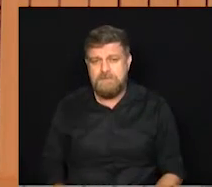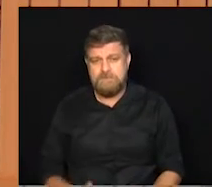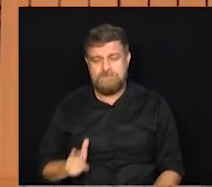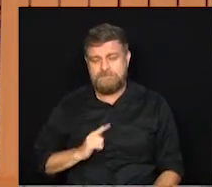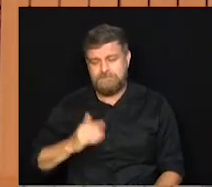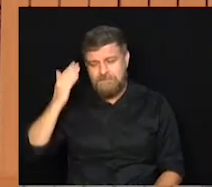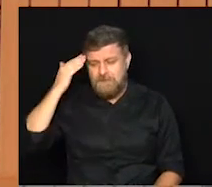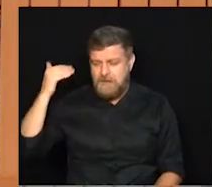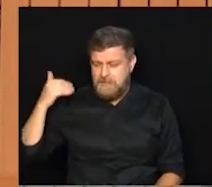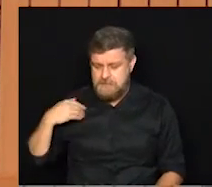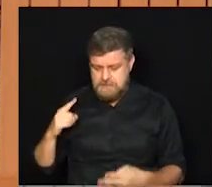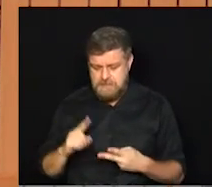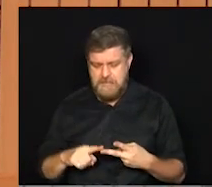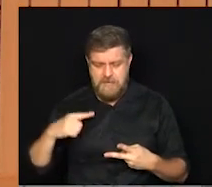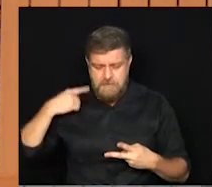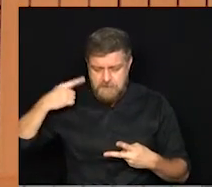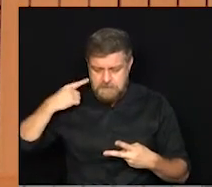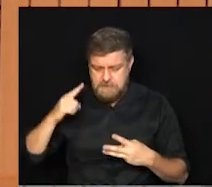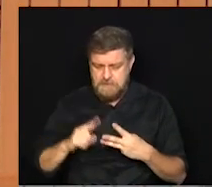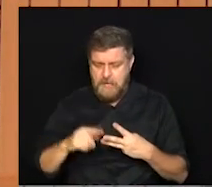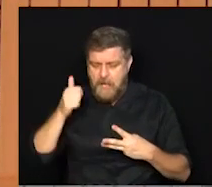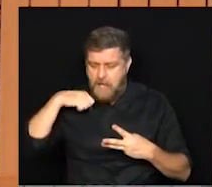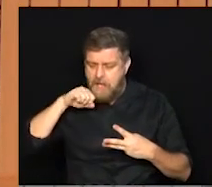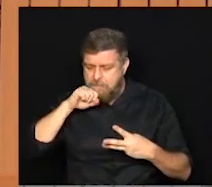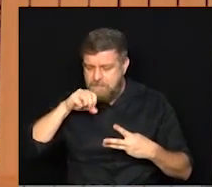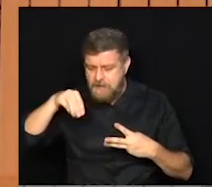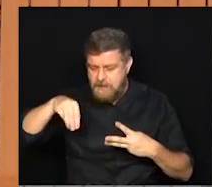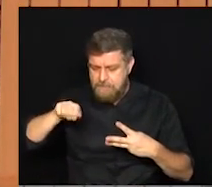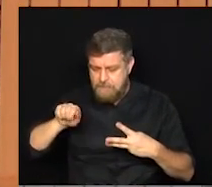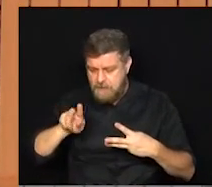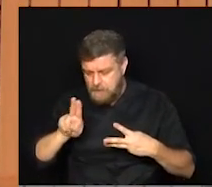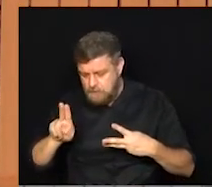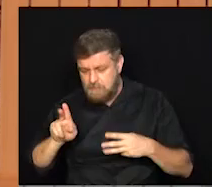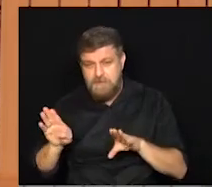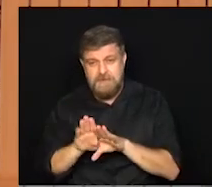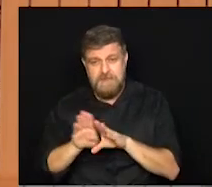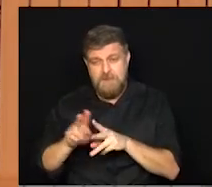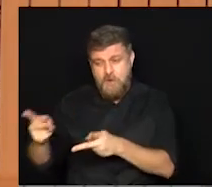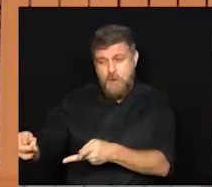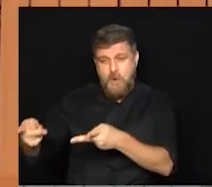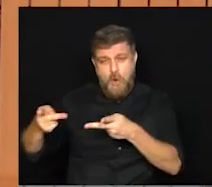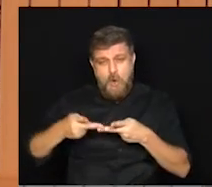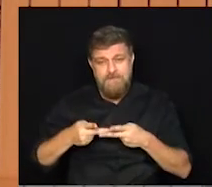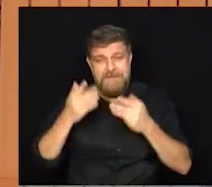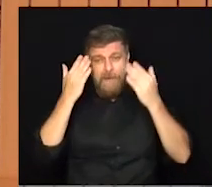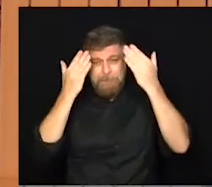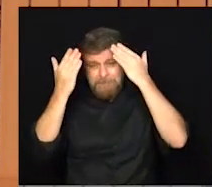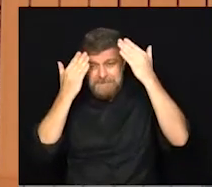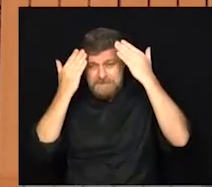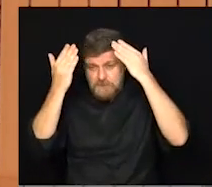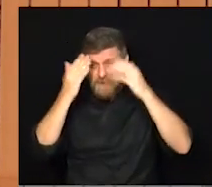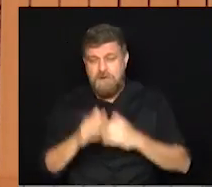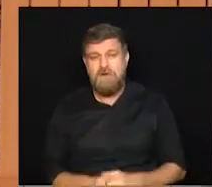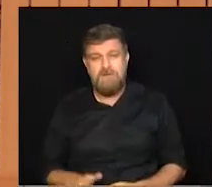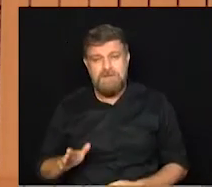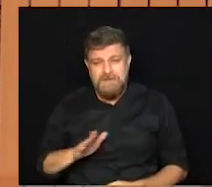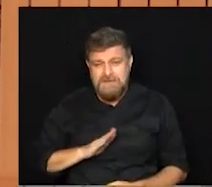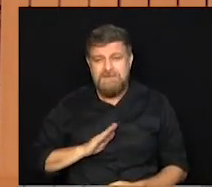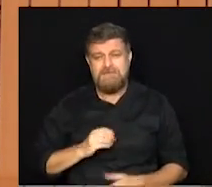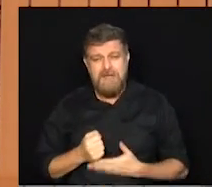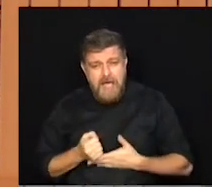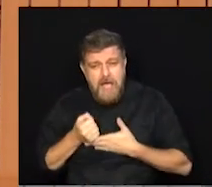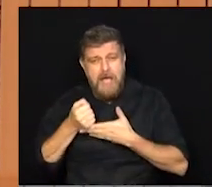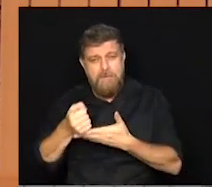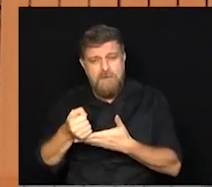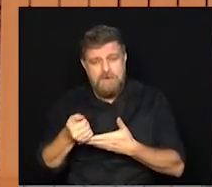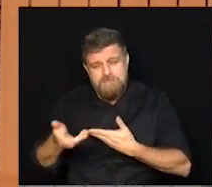Débora, a Cláudia, a Malu. Da próxima vez, vamos ver se a gente consigo convidar também um psicólogo também, que veio aqui para a gente dar todo esse apoio também,